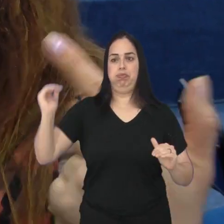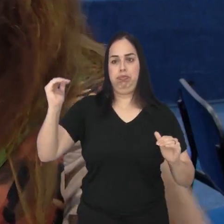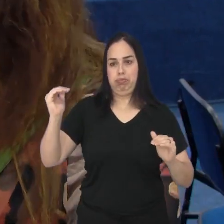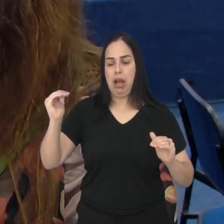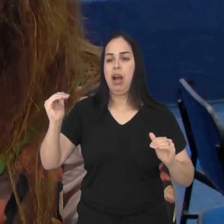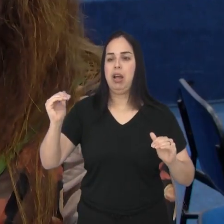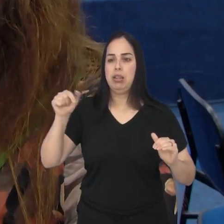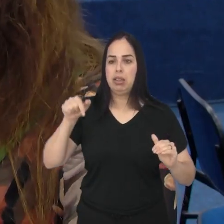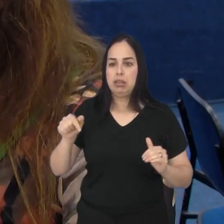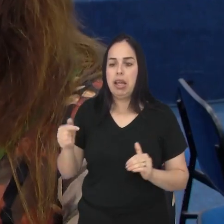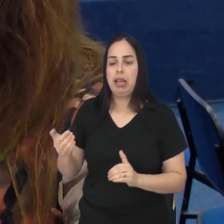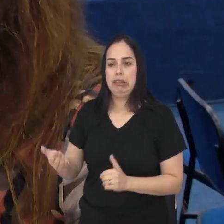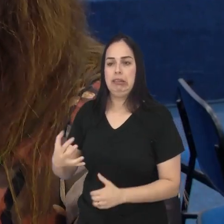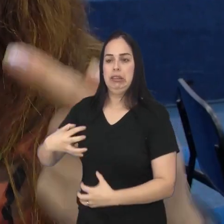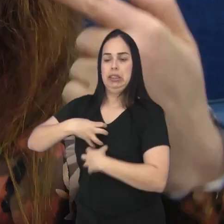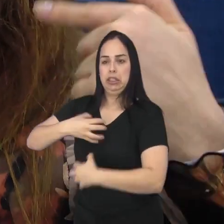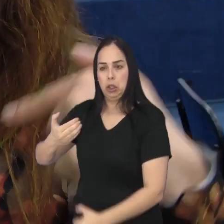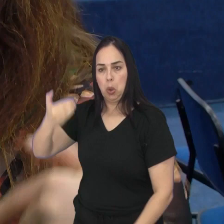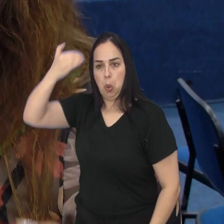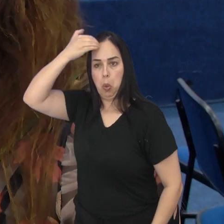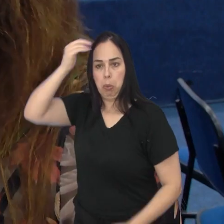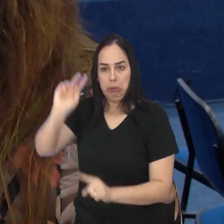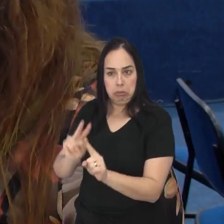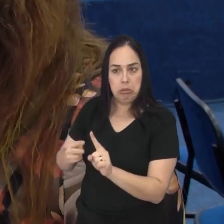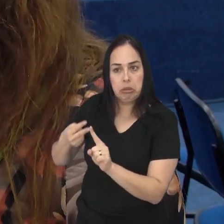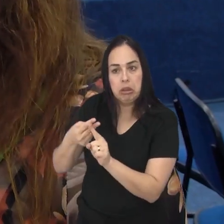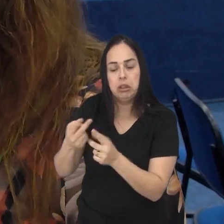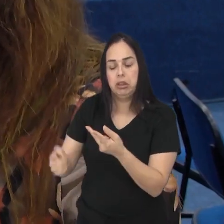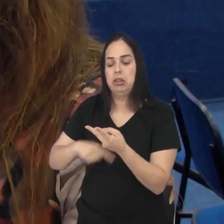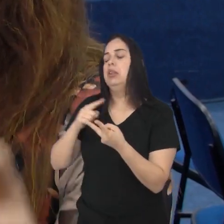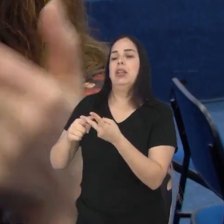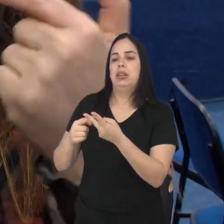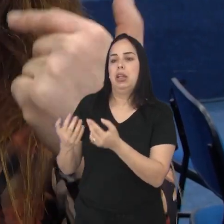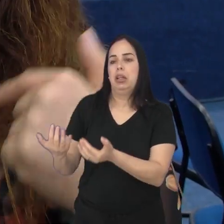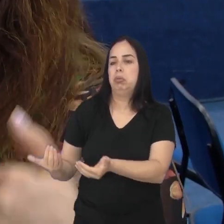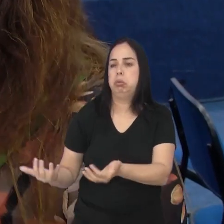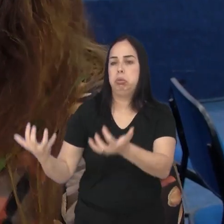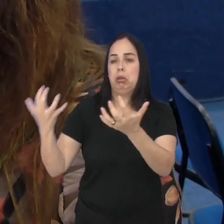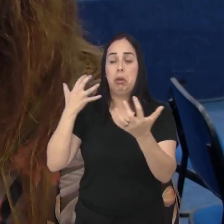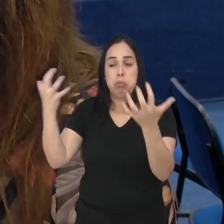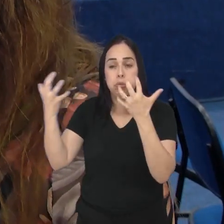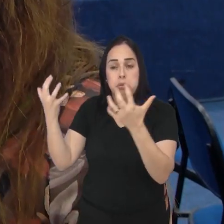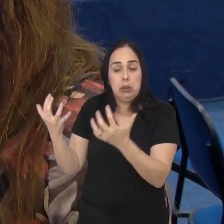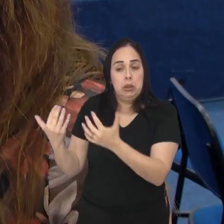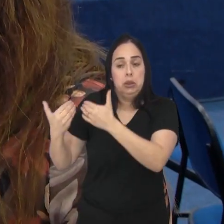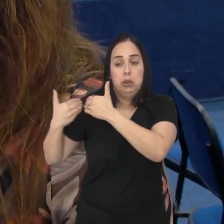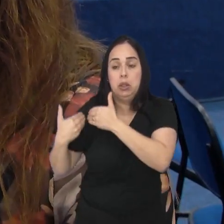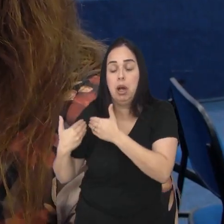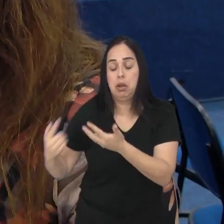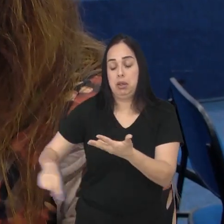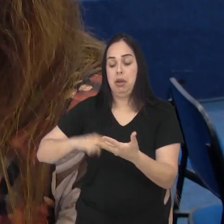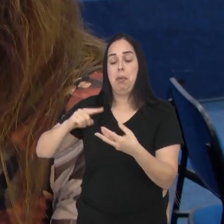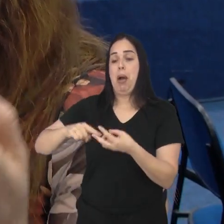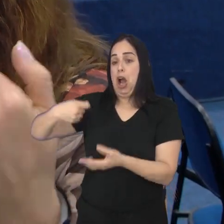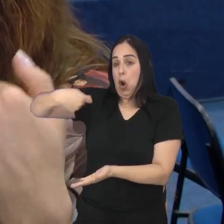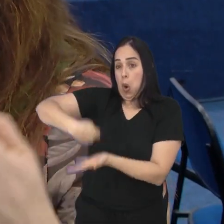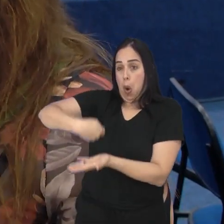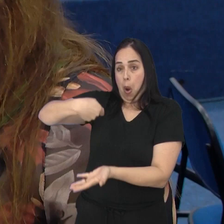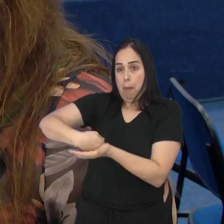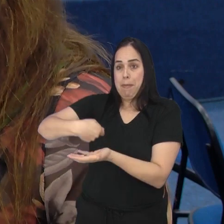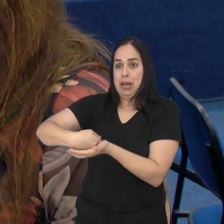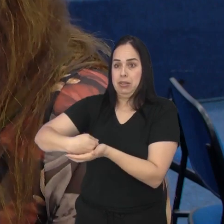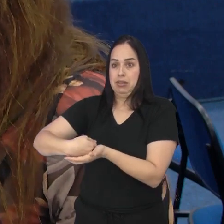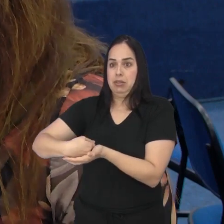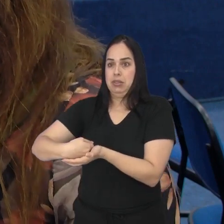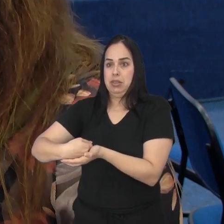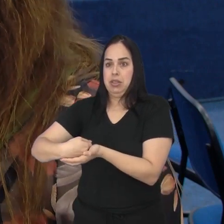duplicado, triplificado. Ela tem a culpa aumentada, ela tem uma sobrecarga aumentada, ela tem uma cobrança social